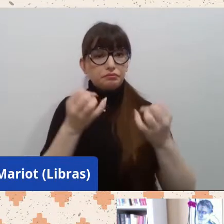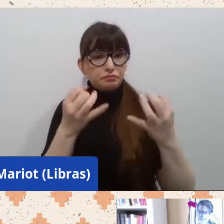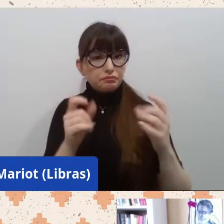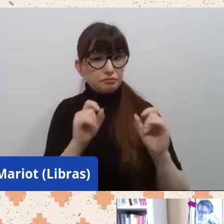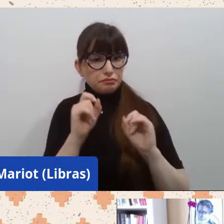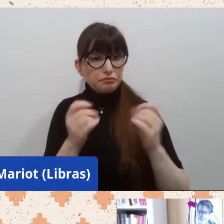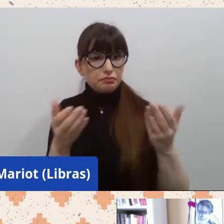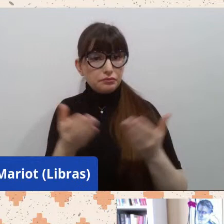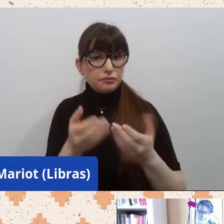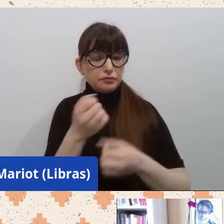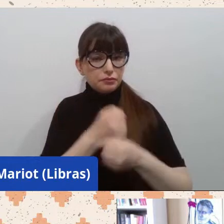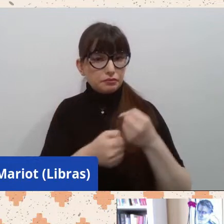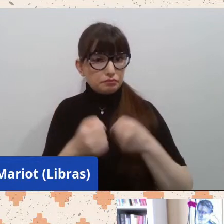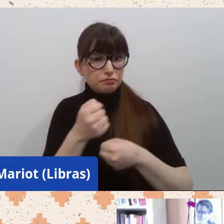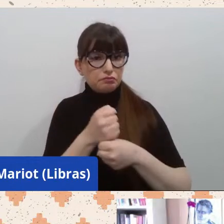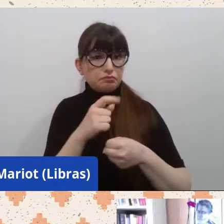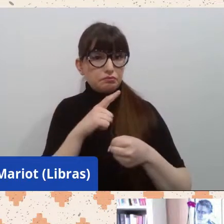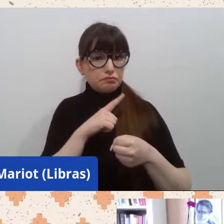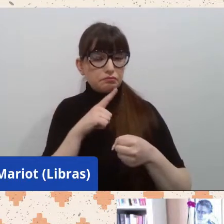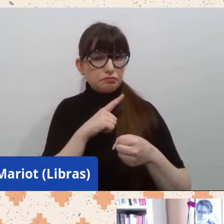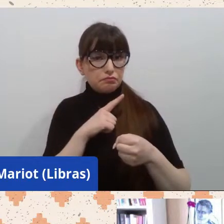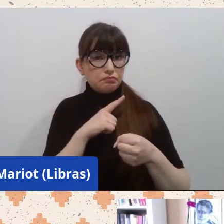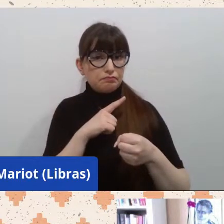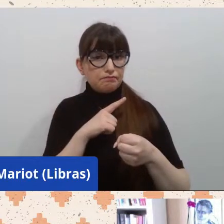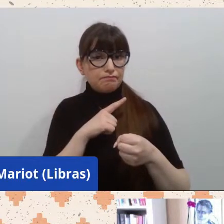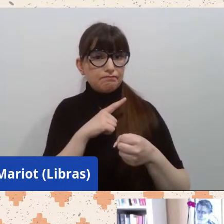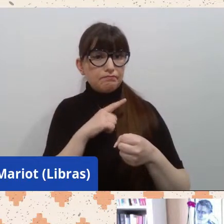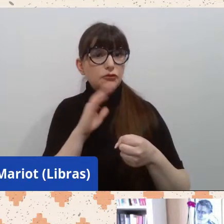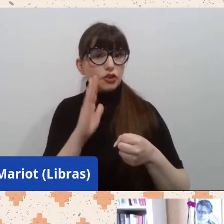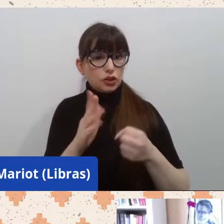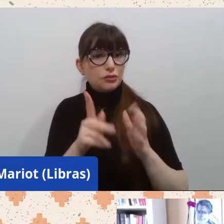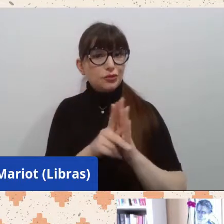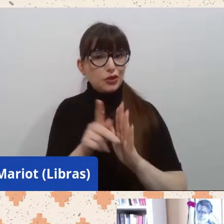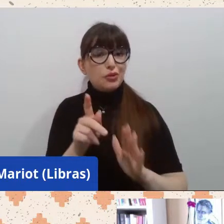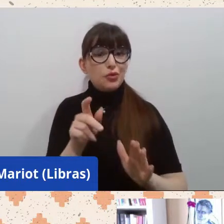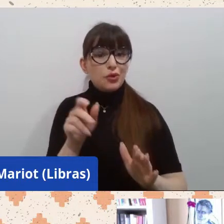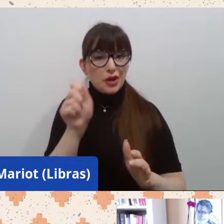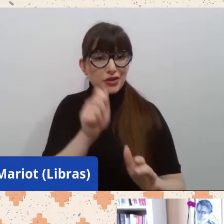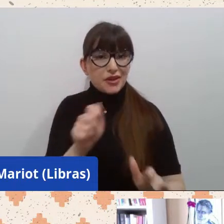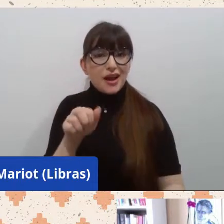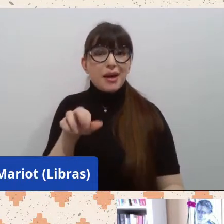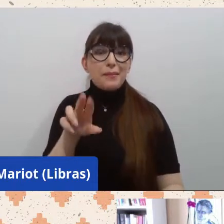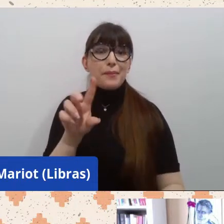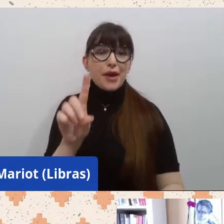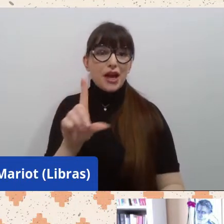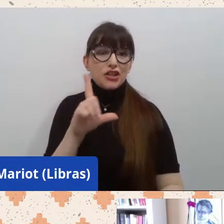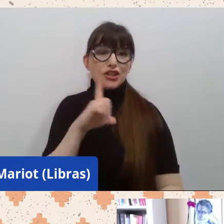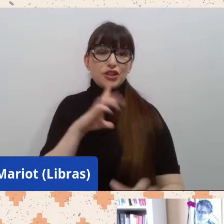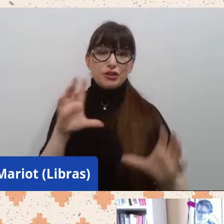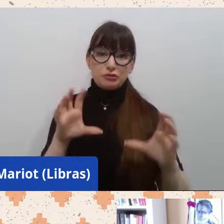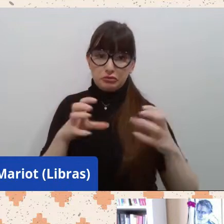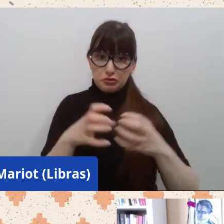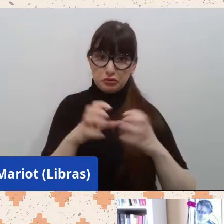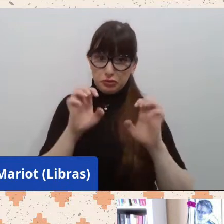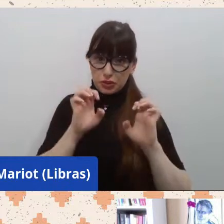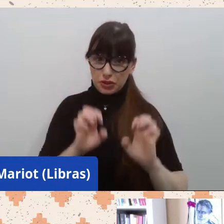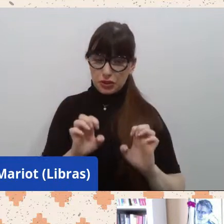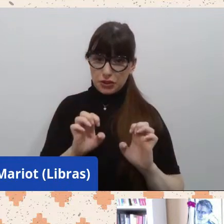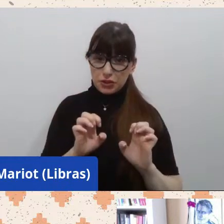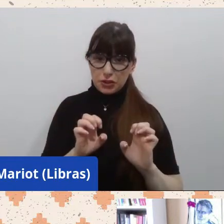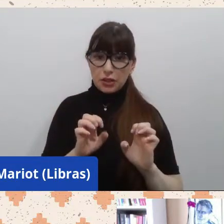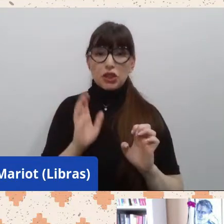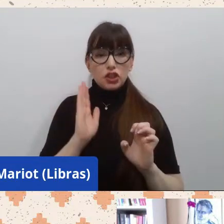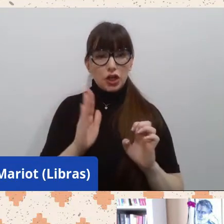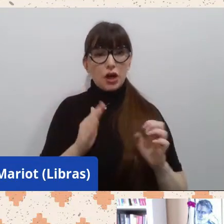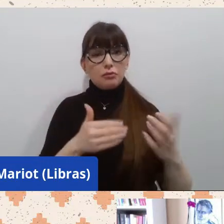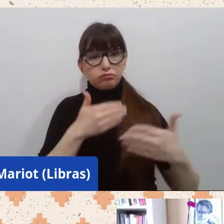últimos anos que nós temos na nossa associação uma comissão de ética, nós avançamos em algumas áreas,